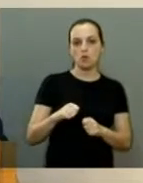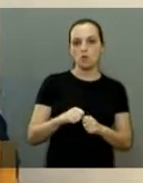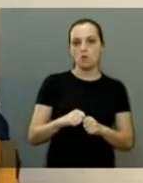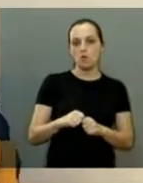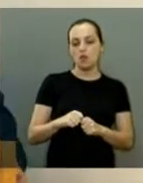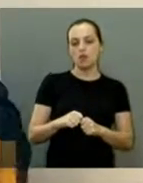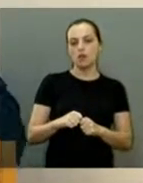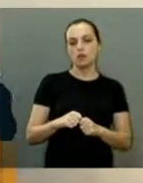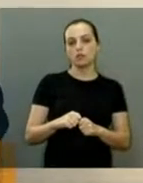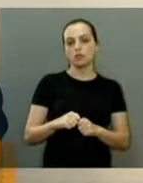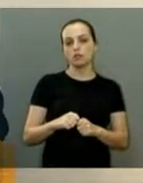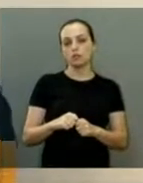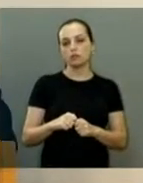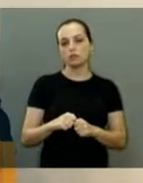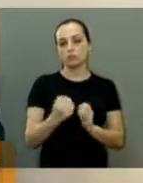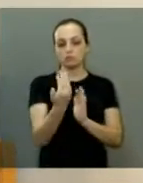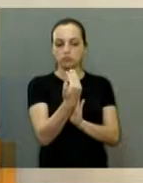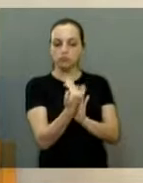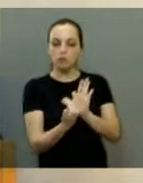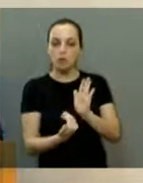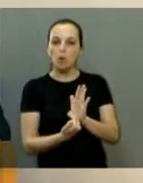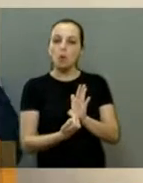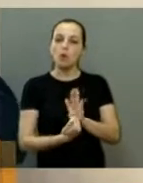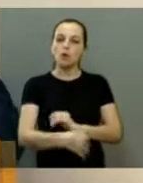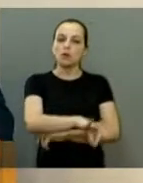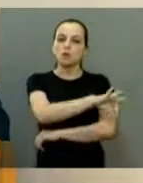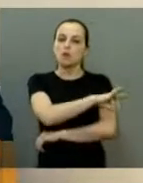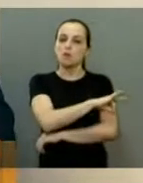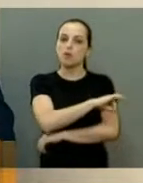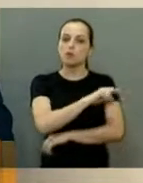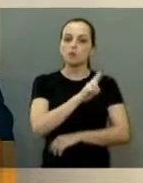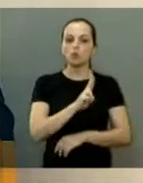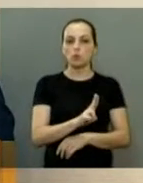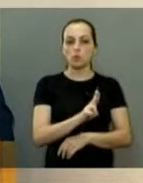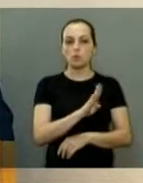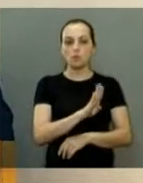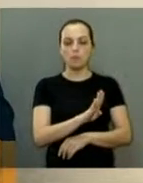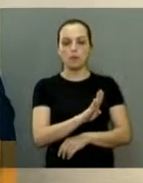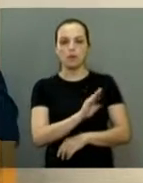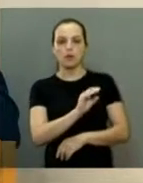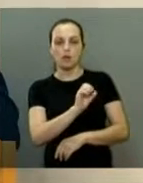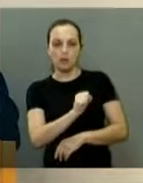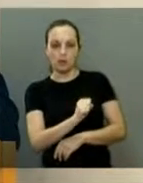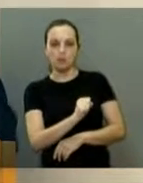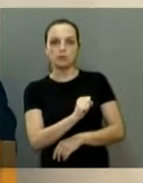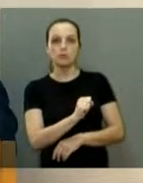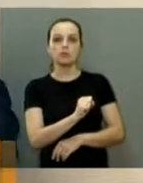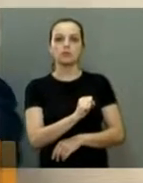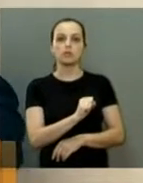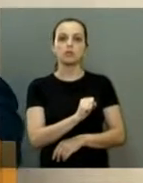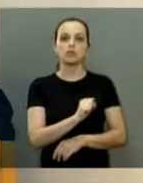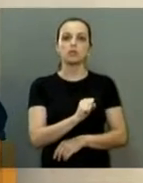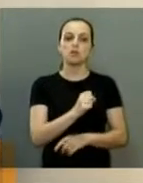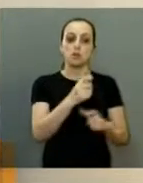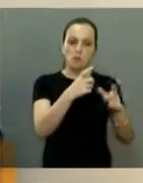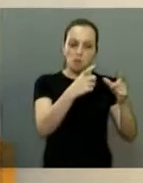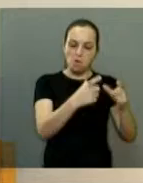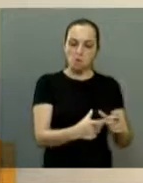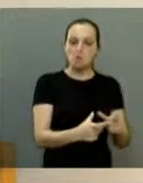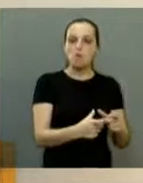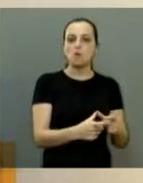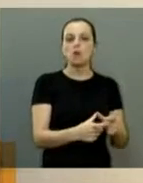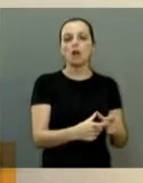da prefeitura das unidades básicas de saúde da prefeitura são 29 unidades de